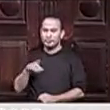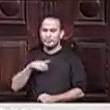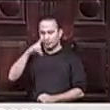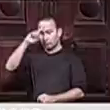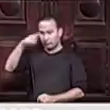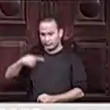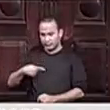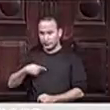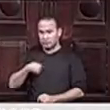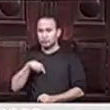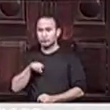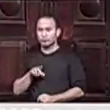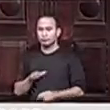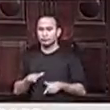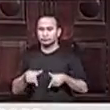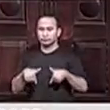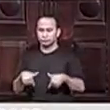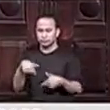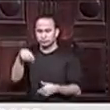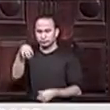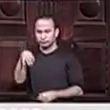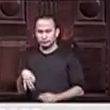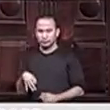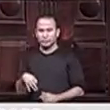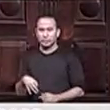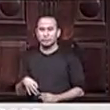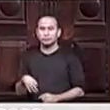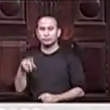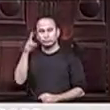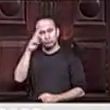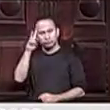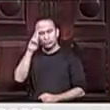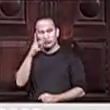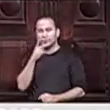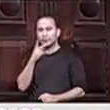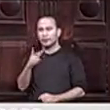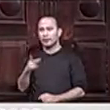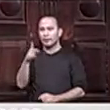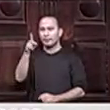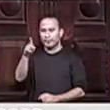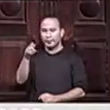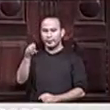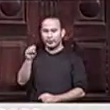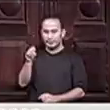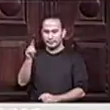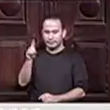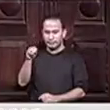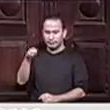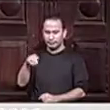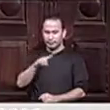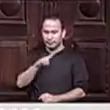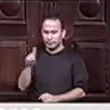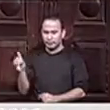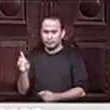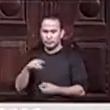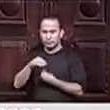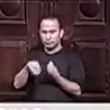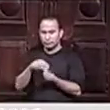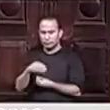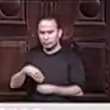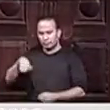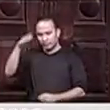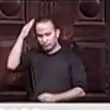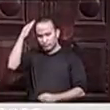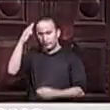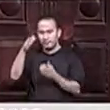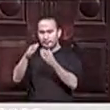obrigação de nos posicionar nesse momento histórico e dizer: o PSDB não compactua com o governo Temer, o